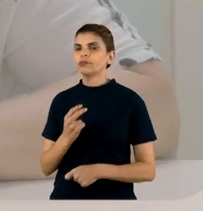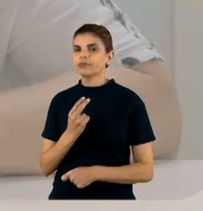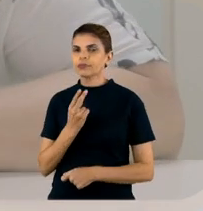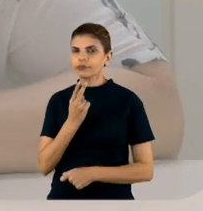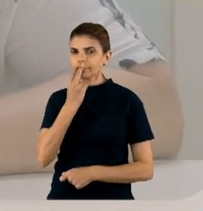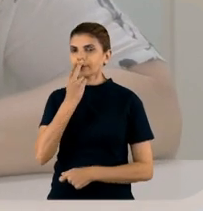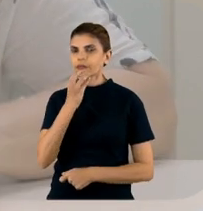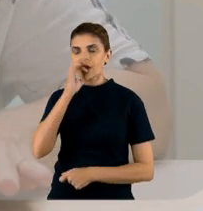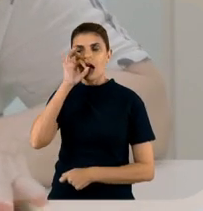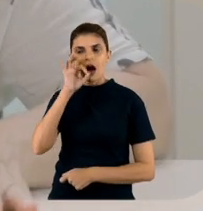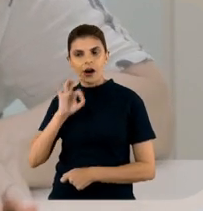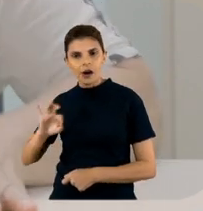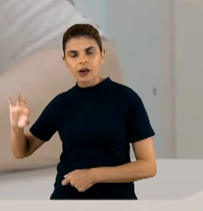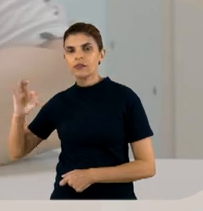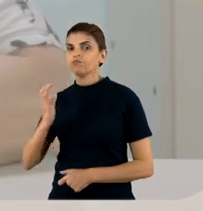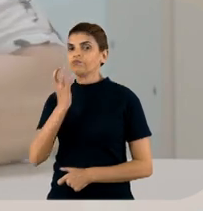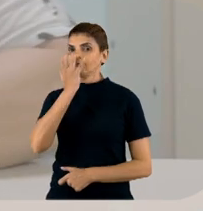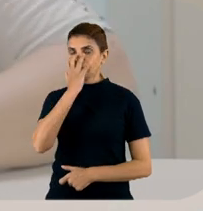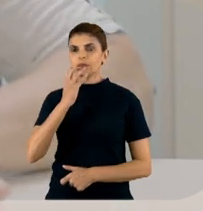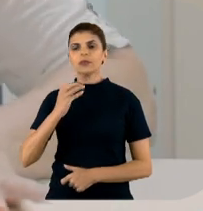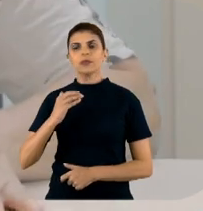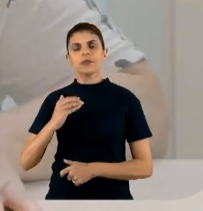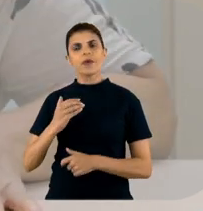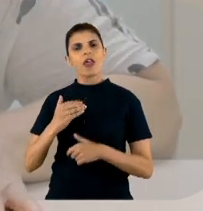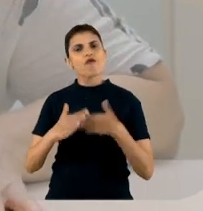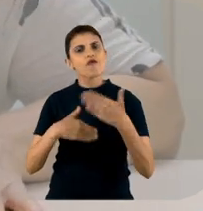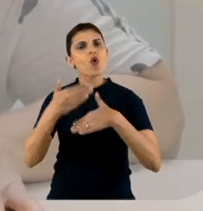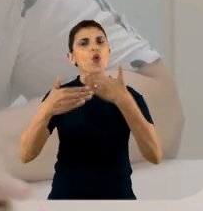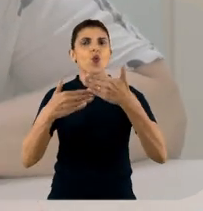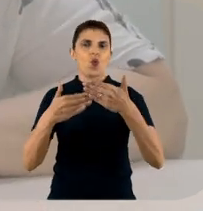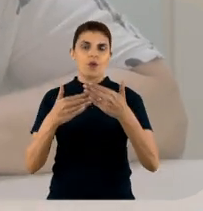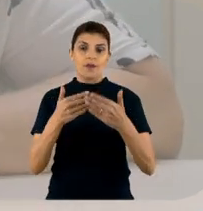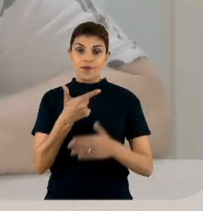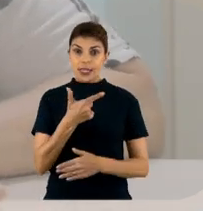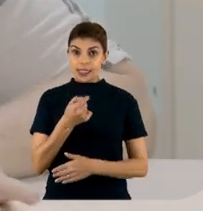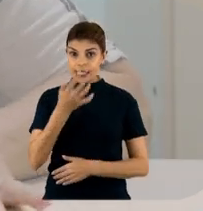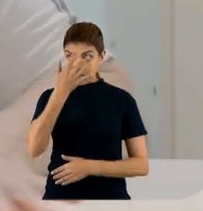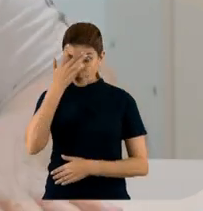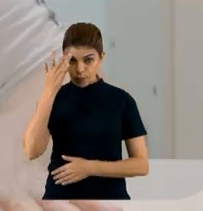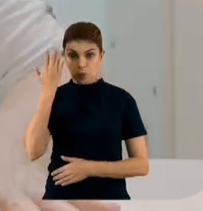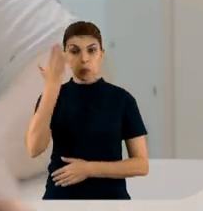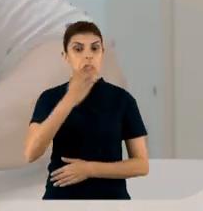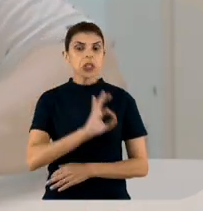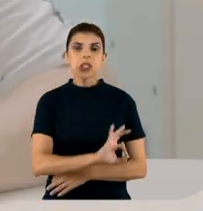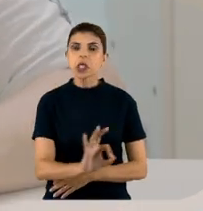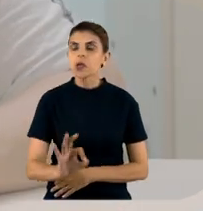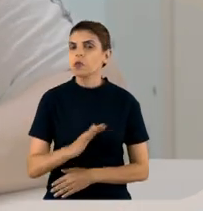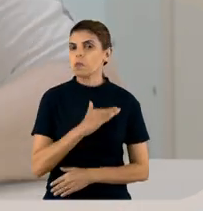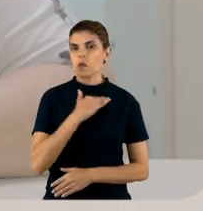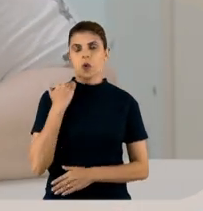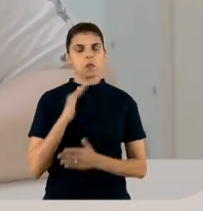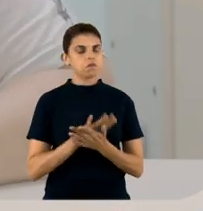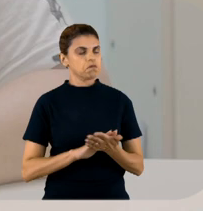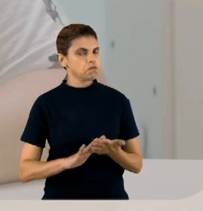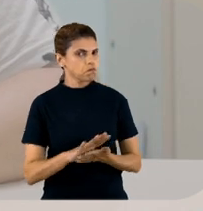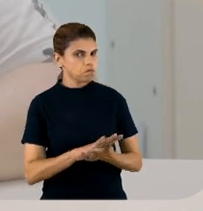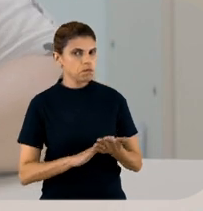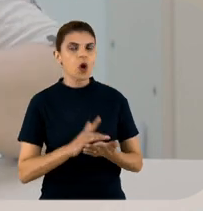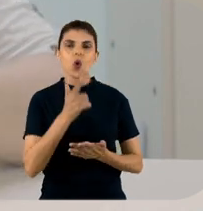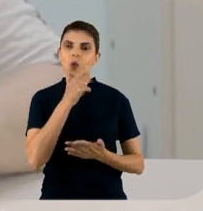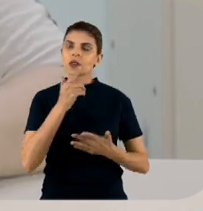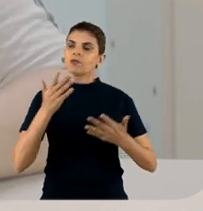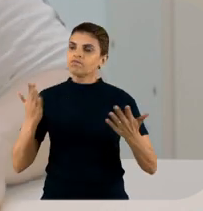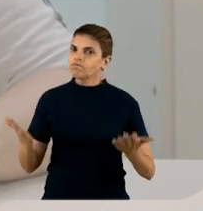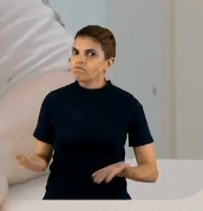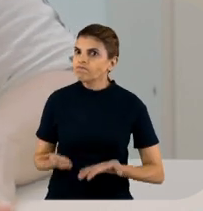e houve a impressão de que houve uma evolução mais favorável nesses 27 doentes publicados nenhum morreu então isso